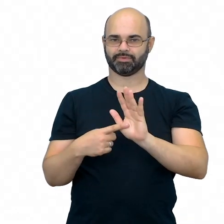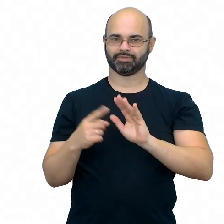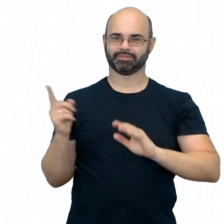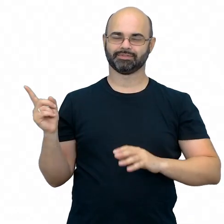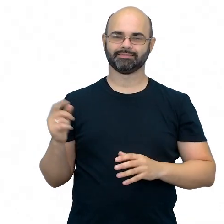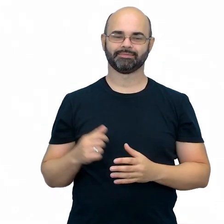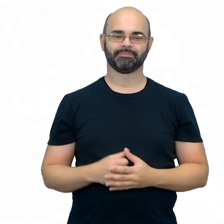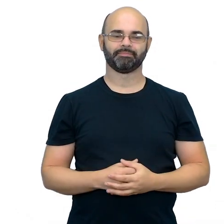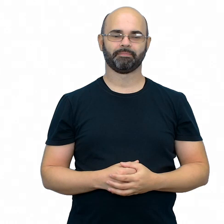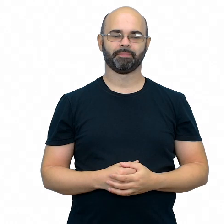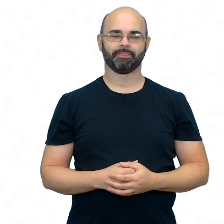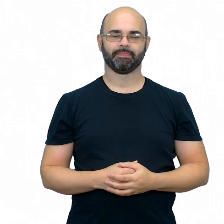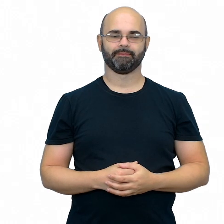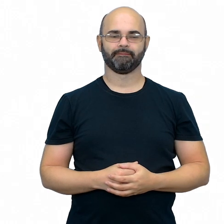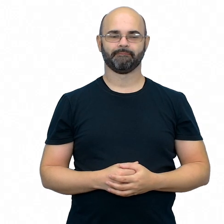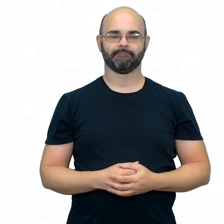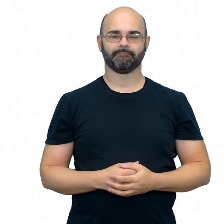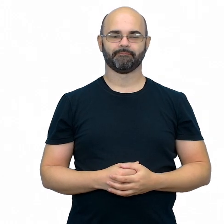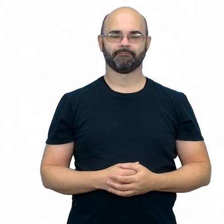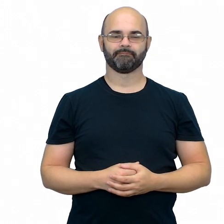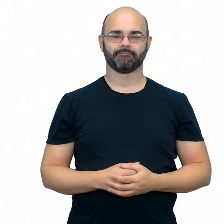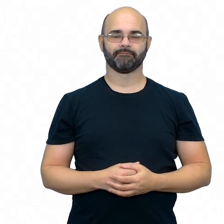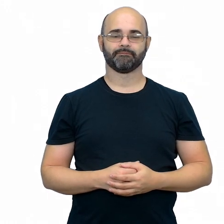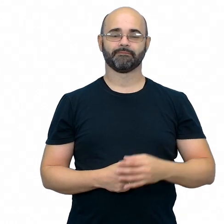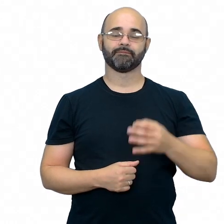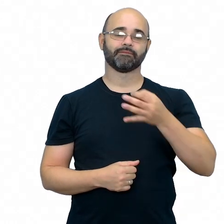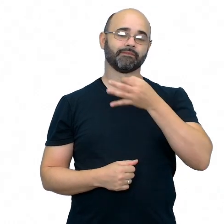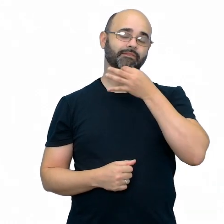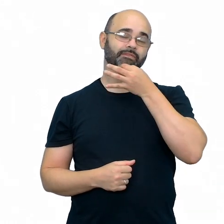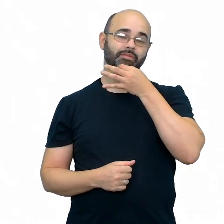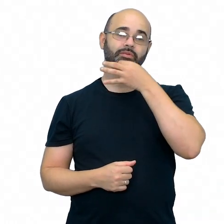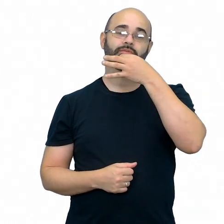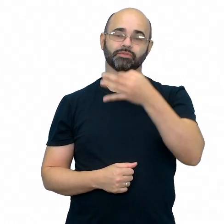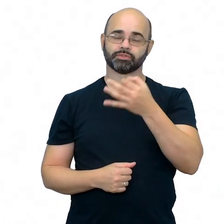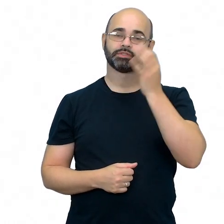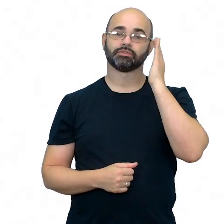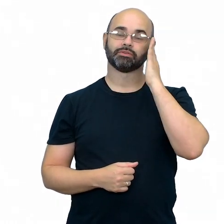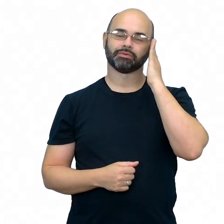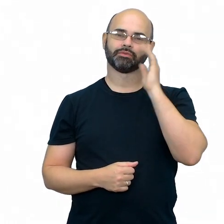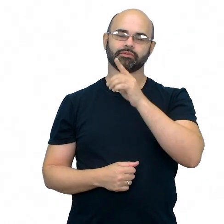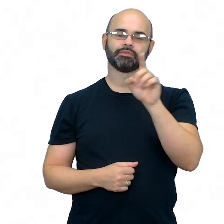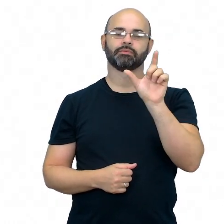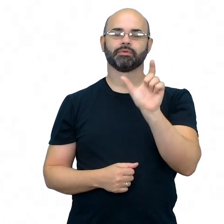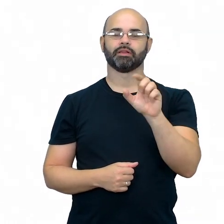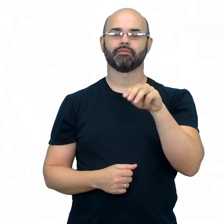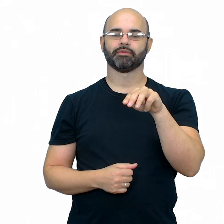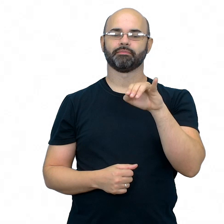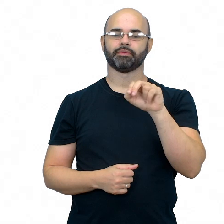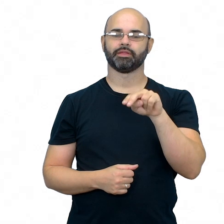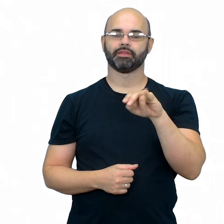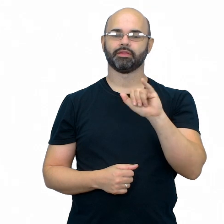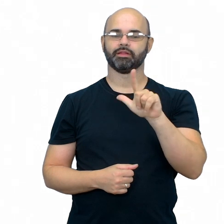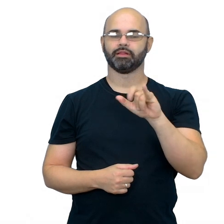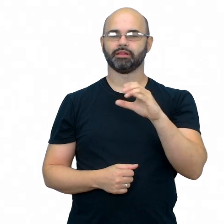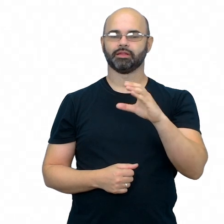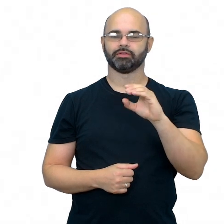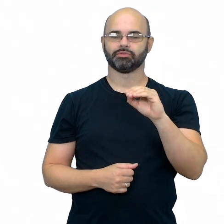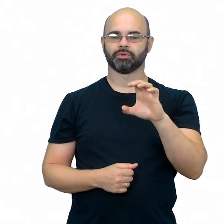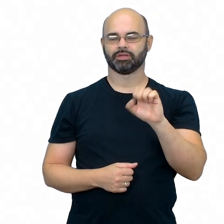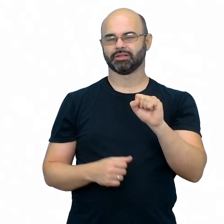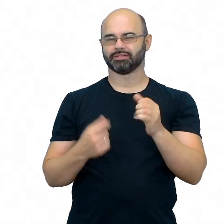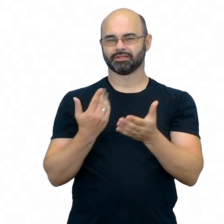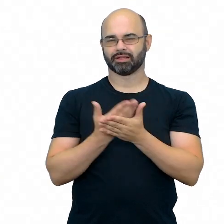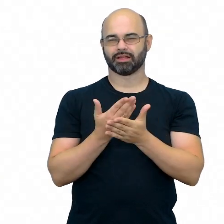A nossa sugestão é que vocês possam realizar, nós temos já mini lições dentro da sequência de